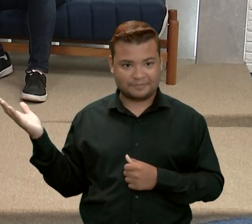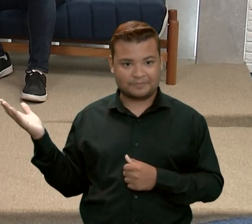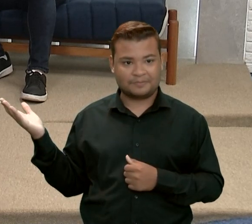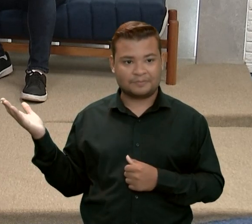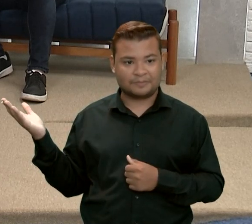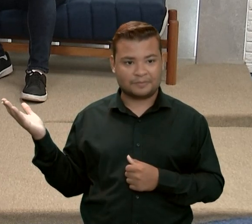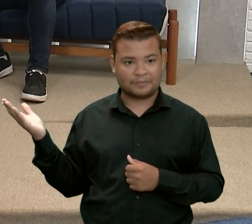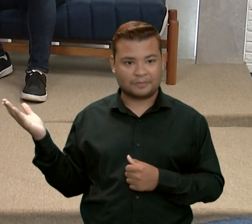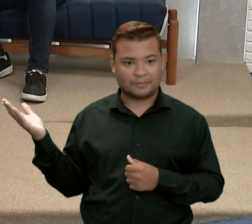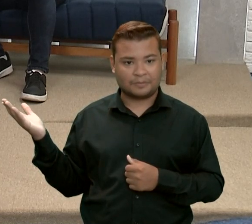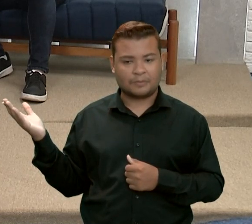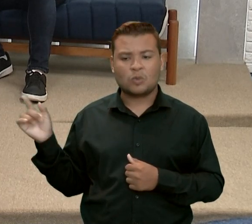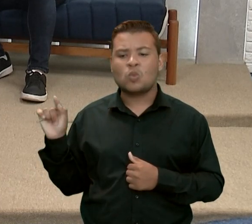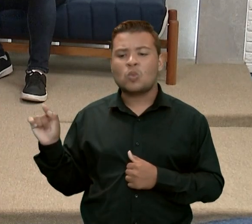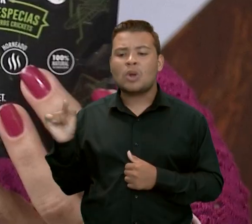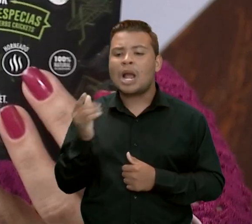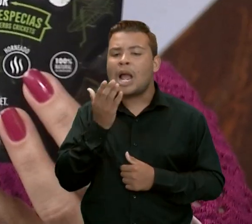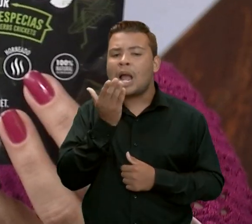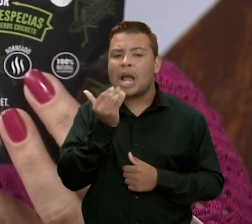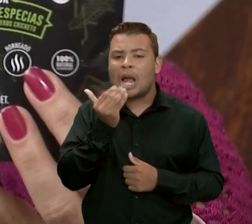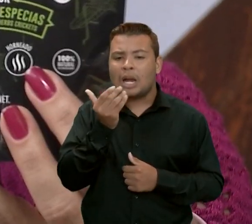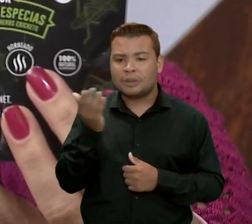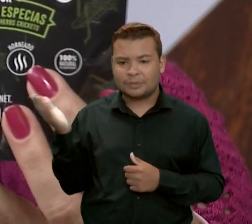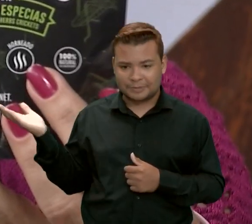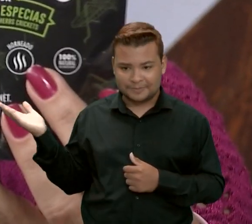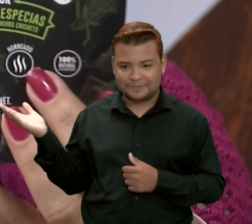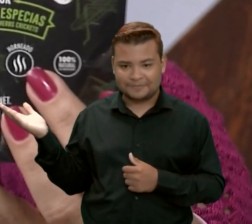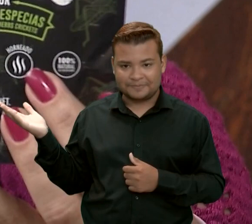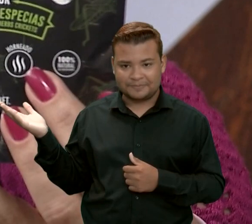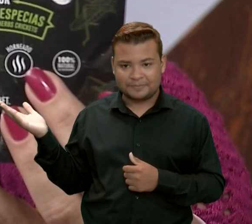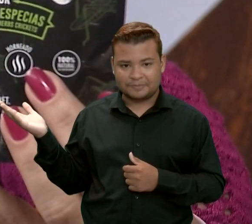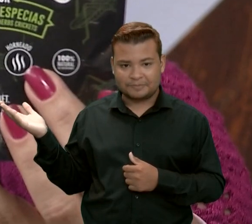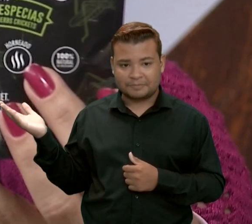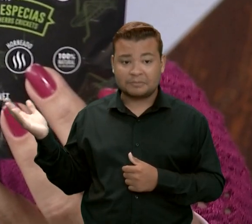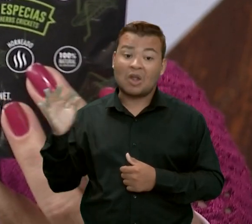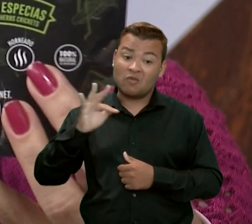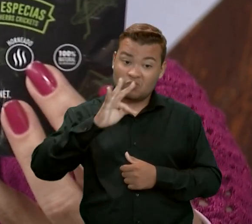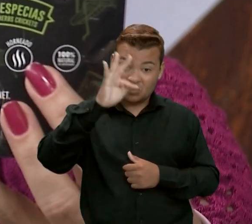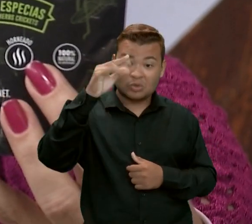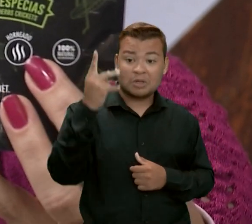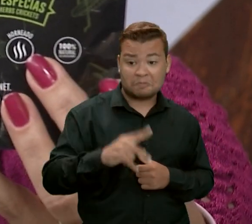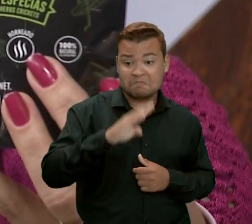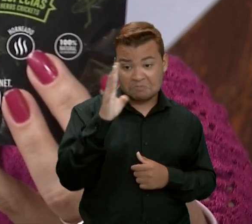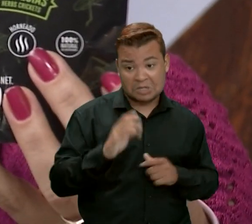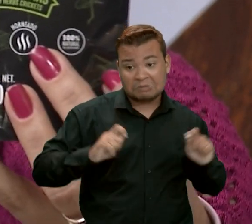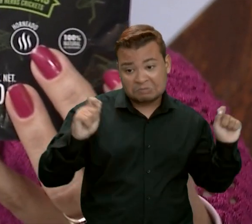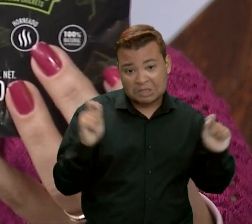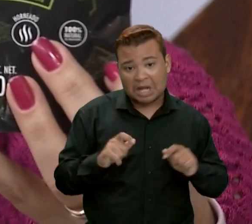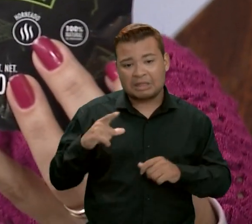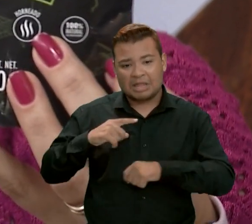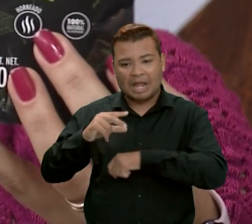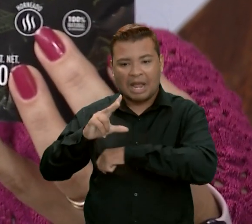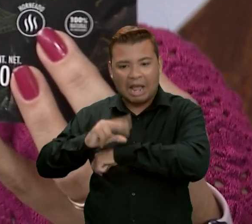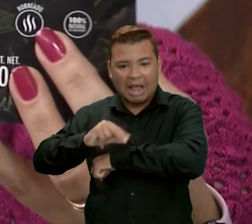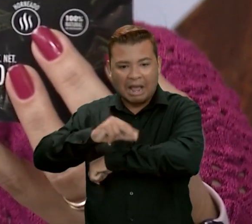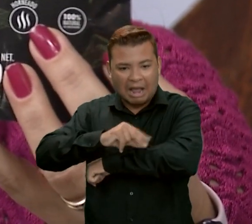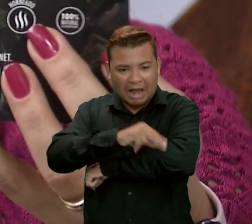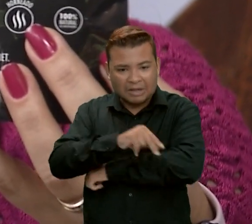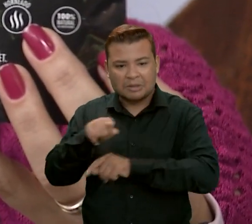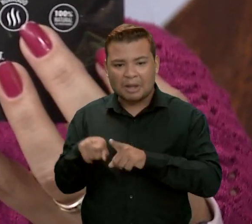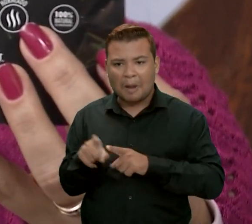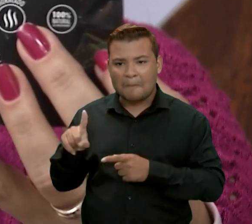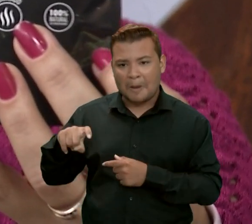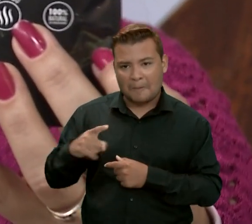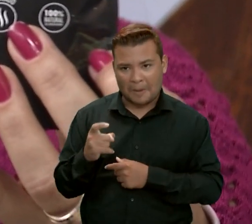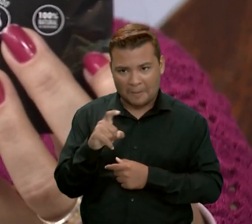esses alimentos que podem ser futuros alimentos aqui no Brasil também. Olha só, tem os grilinhos e tem o outro que são os tenébrios,